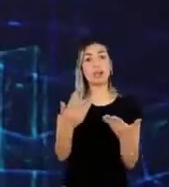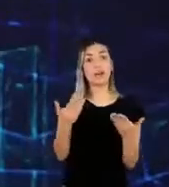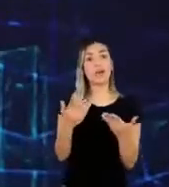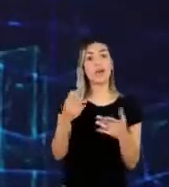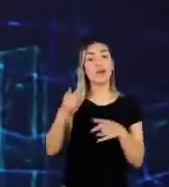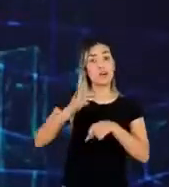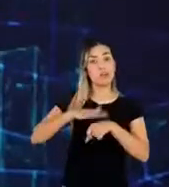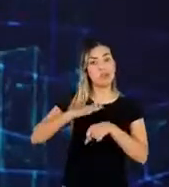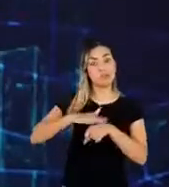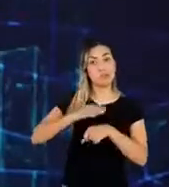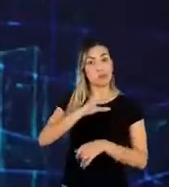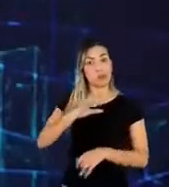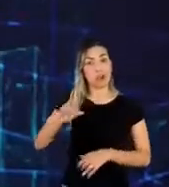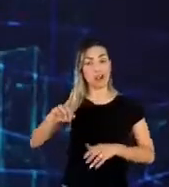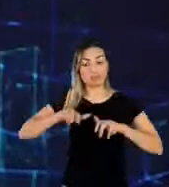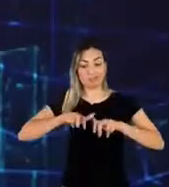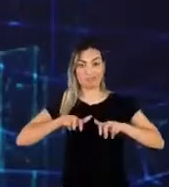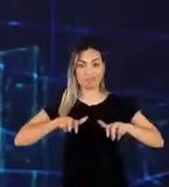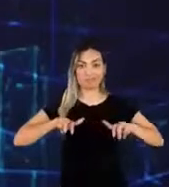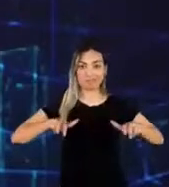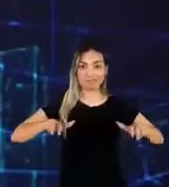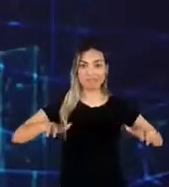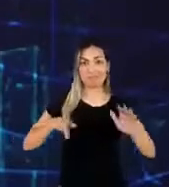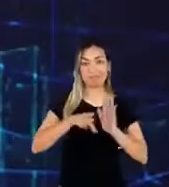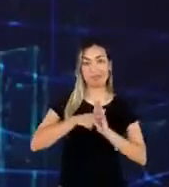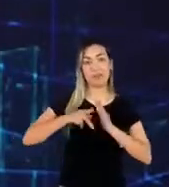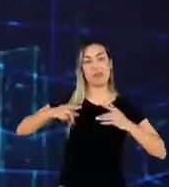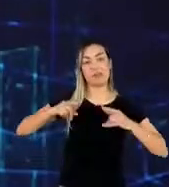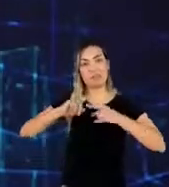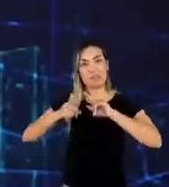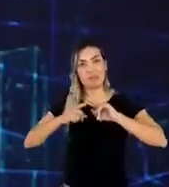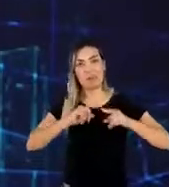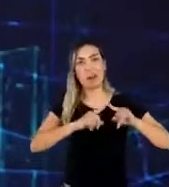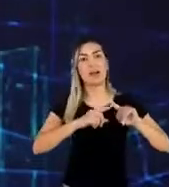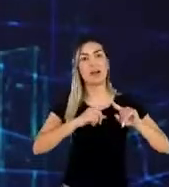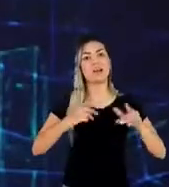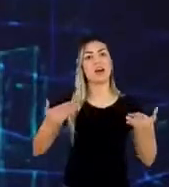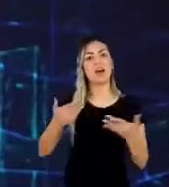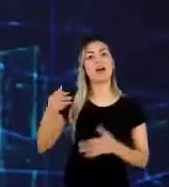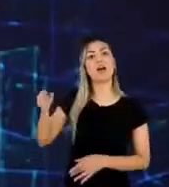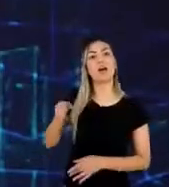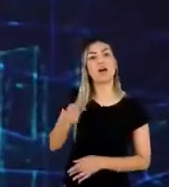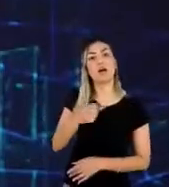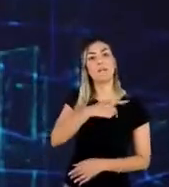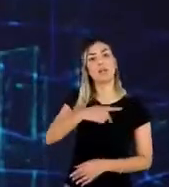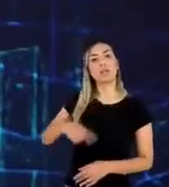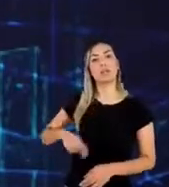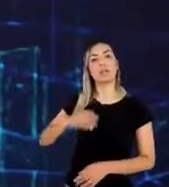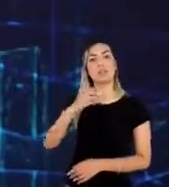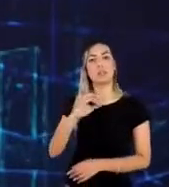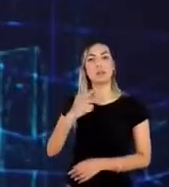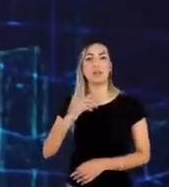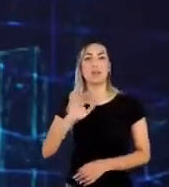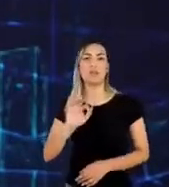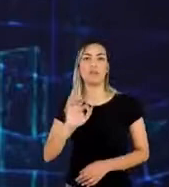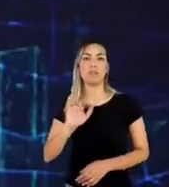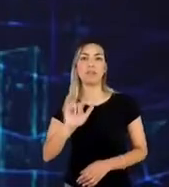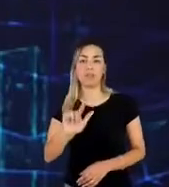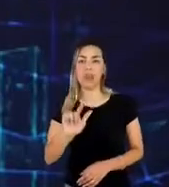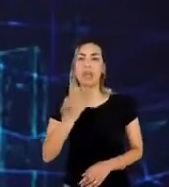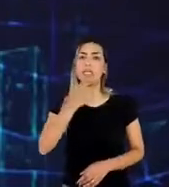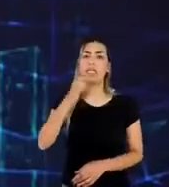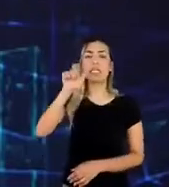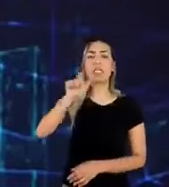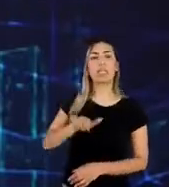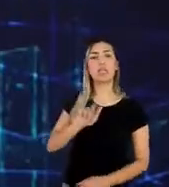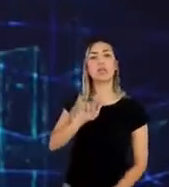desta mesa, deste painel de debates, convidamos também novamente ao palco o presidente do Grupo CPFL, Gustavo Estrella.